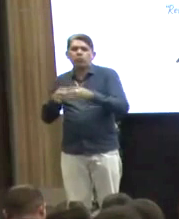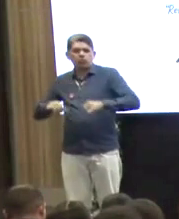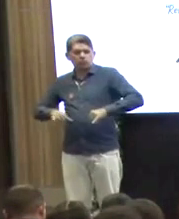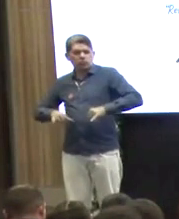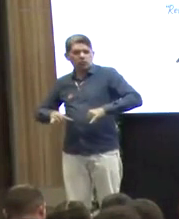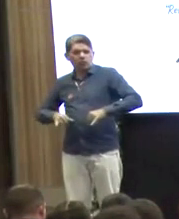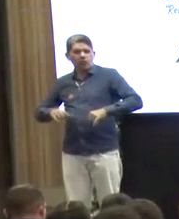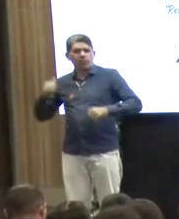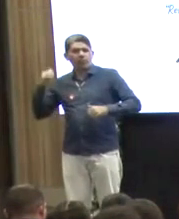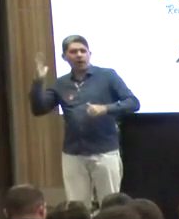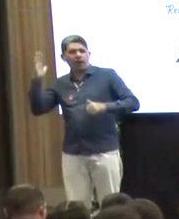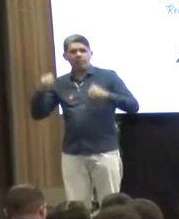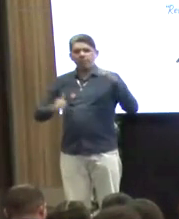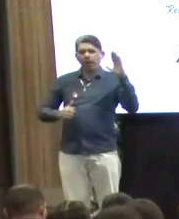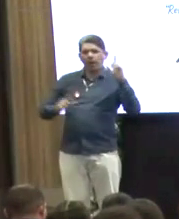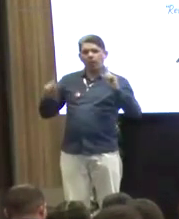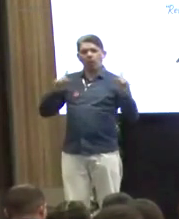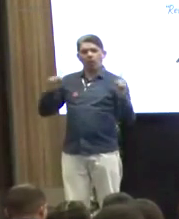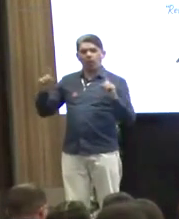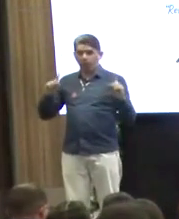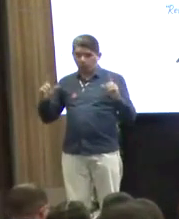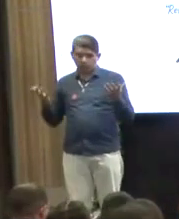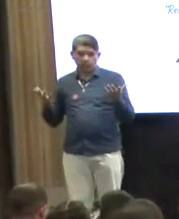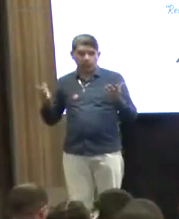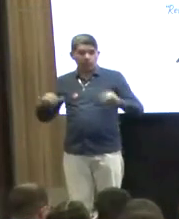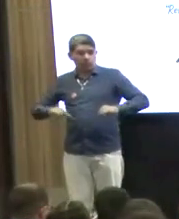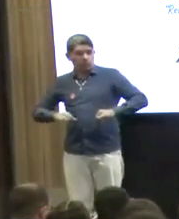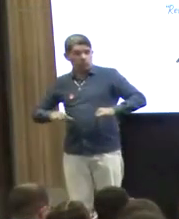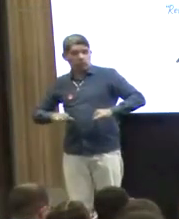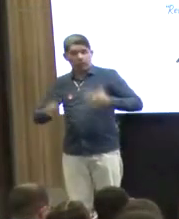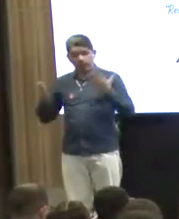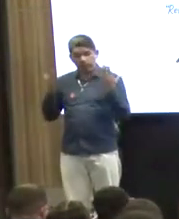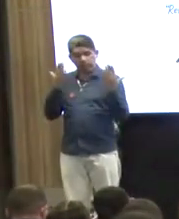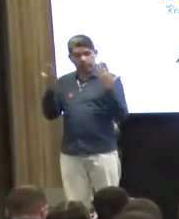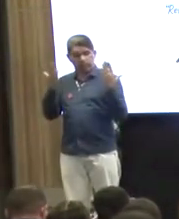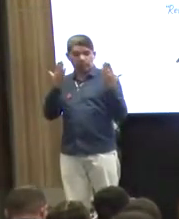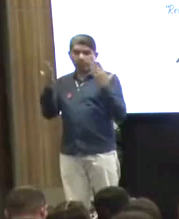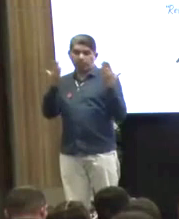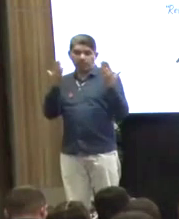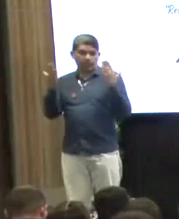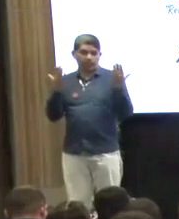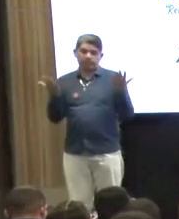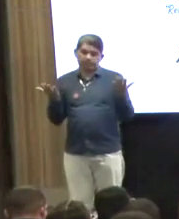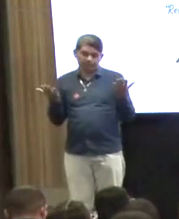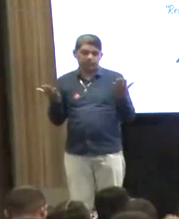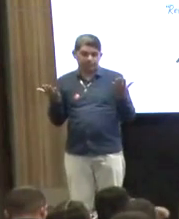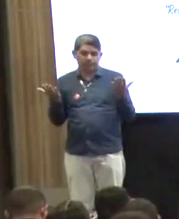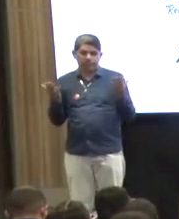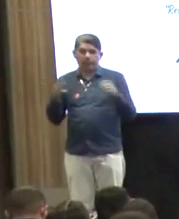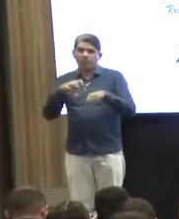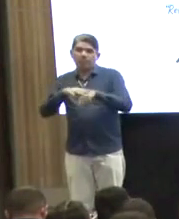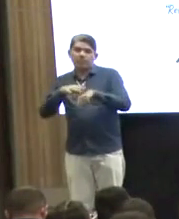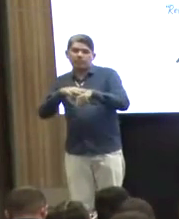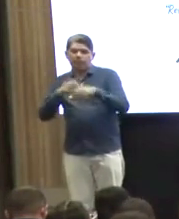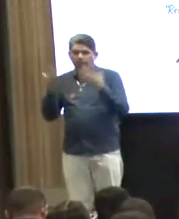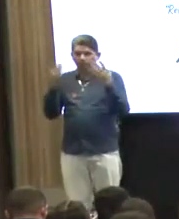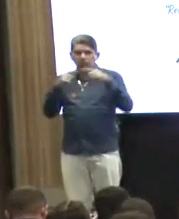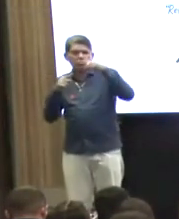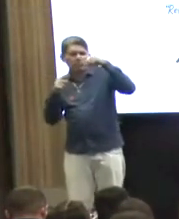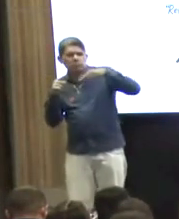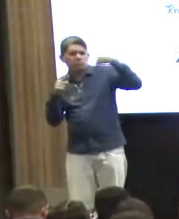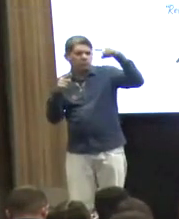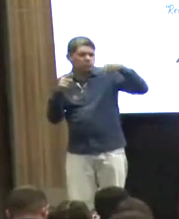isso. Né? E aí a gente fica numa matemática moralista da dor, né? Como diz o Zizek. Né? Quem é que sofre mais? Quem é que